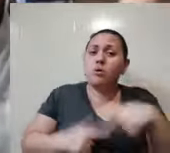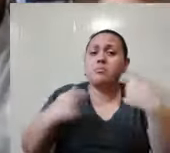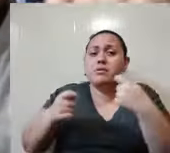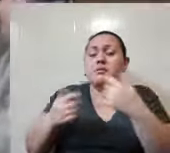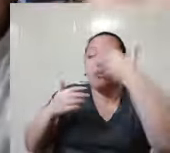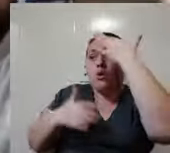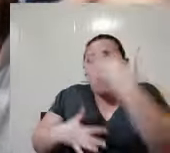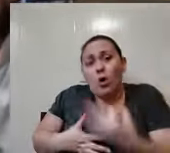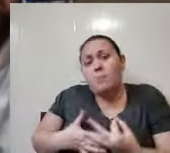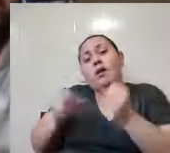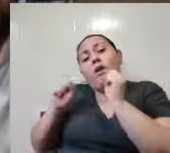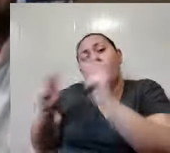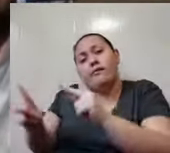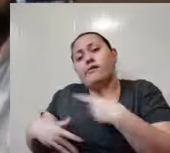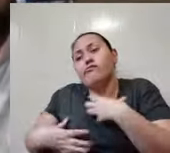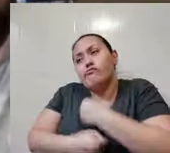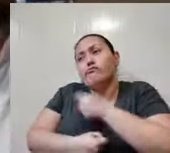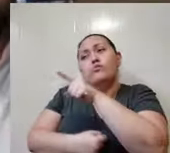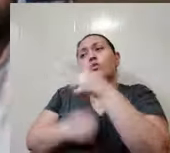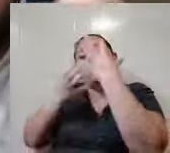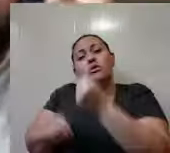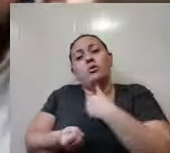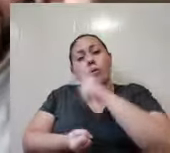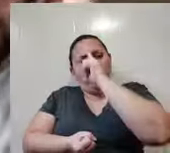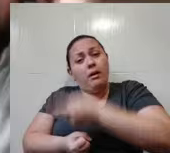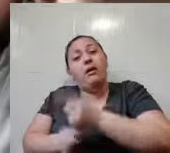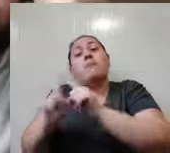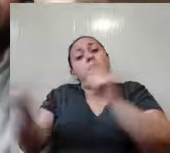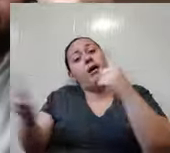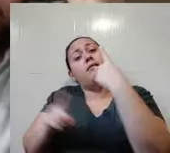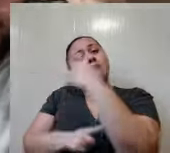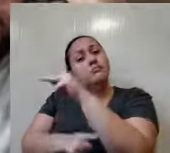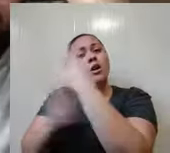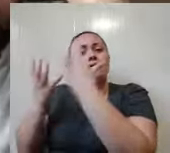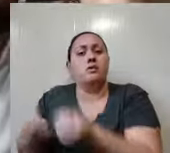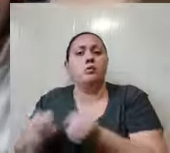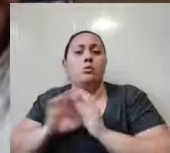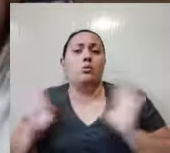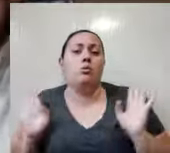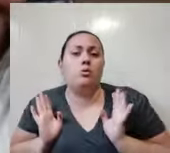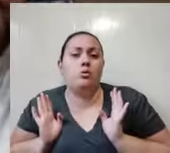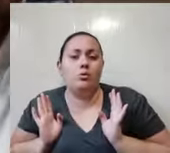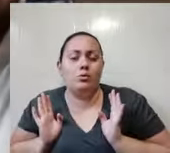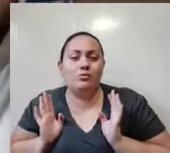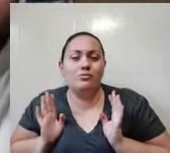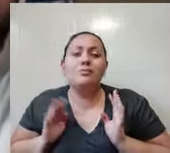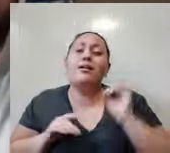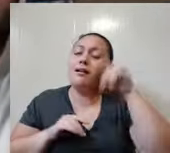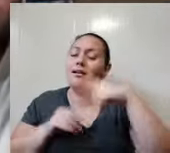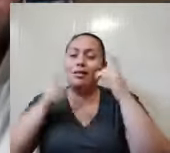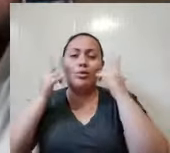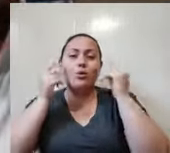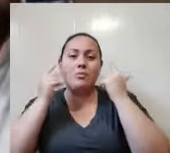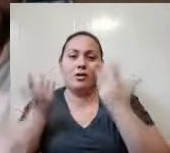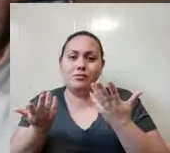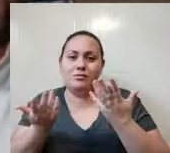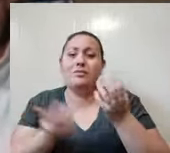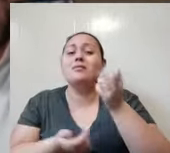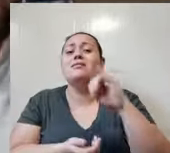dar conta de tu não dar conta das expectativas dele. Vai ter duas frustrações aí, vão ter Mas a vida é feita de frustrações, pessoal.